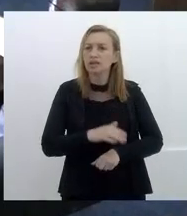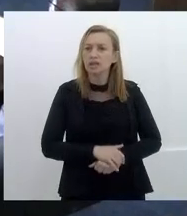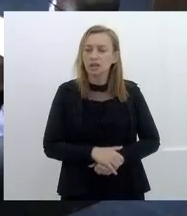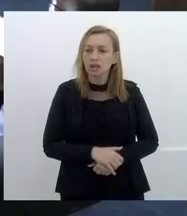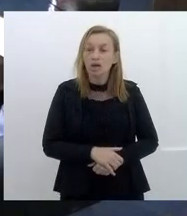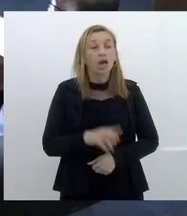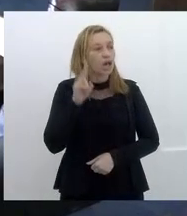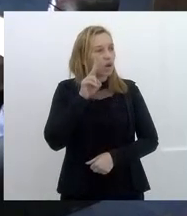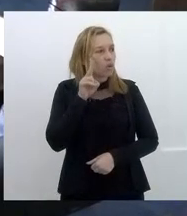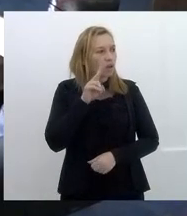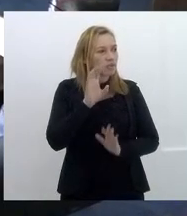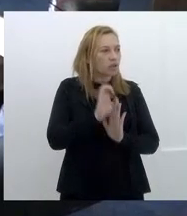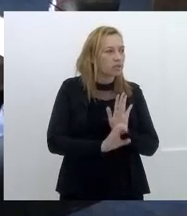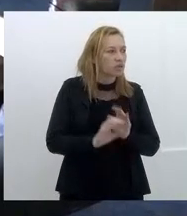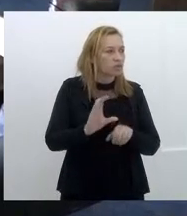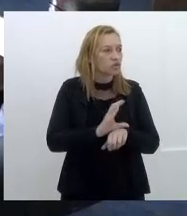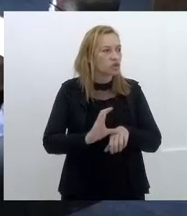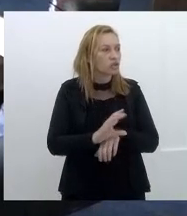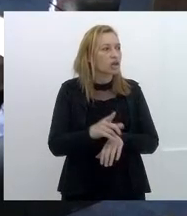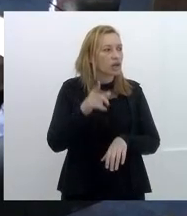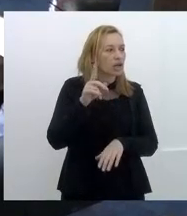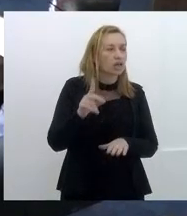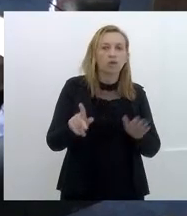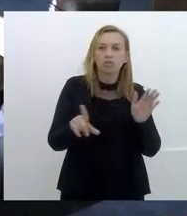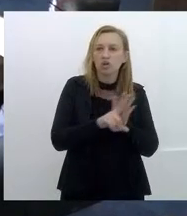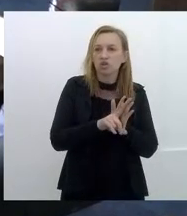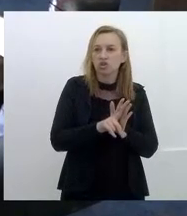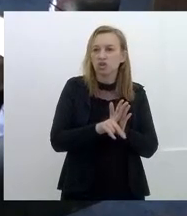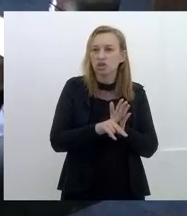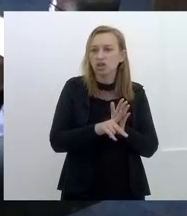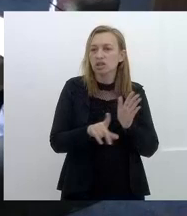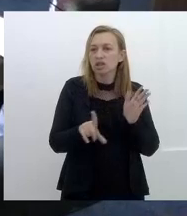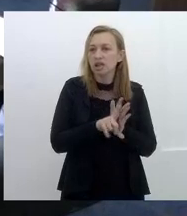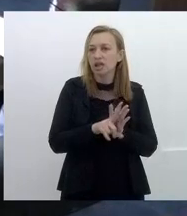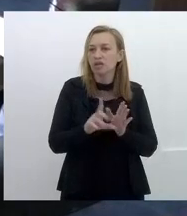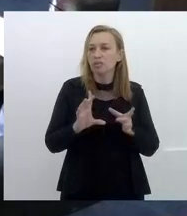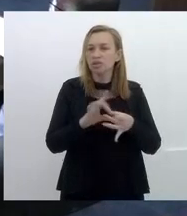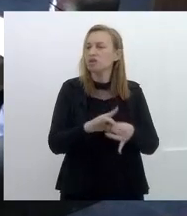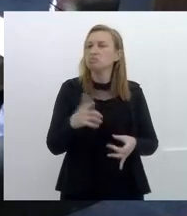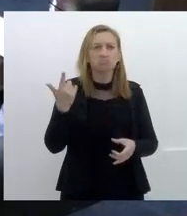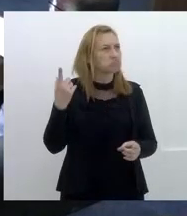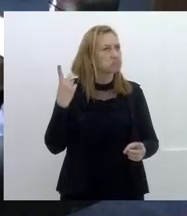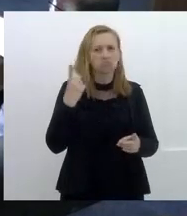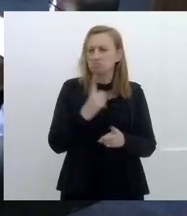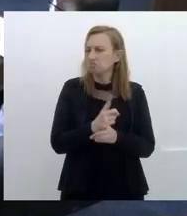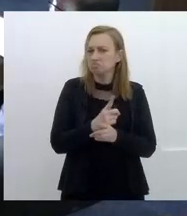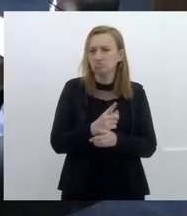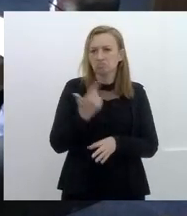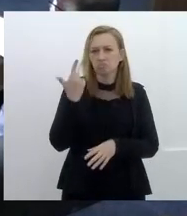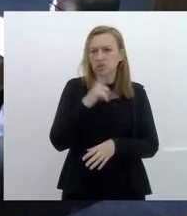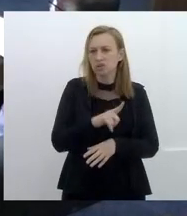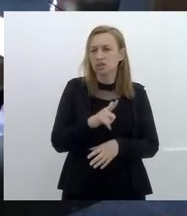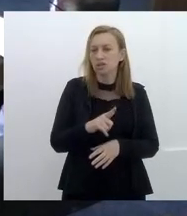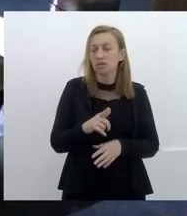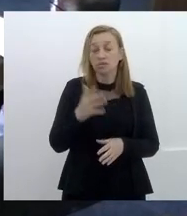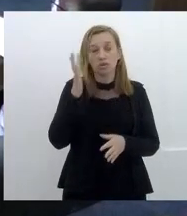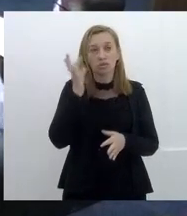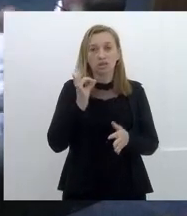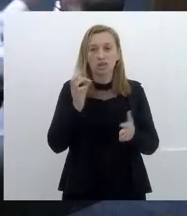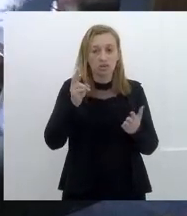eu Leandro emenda continuar olhando projeto Lei Complementar eu não consegui encontrar pode ser que com a rapidez da Leitura